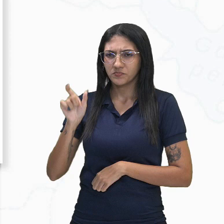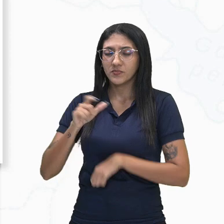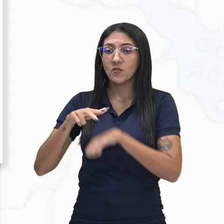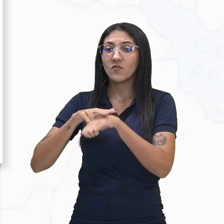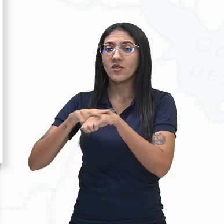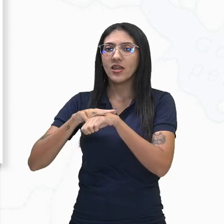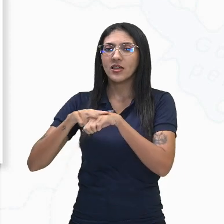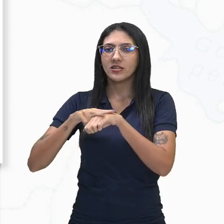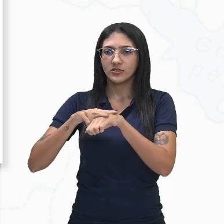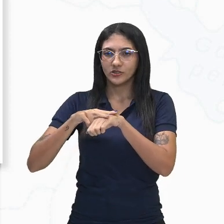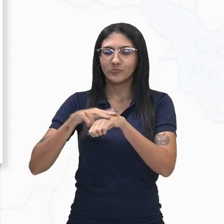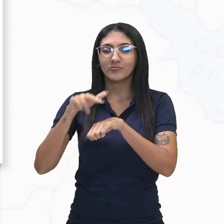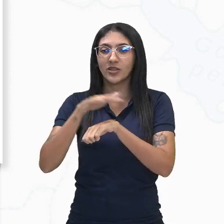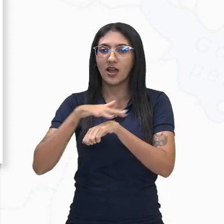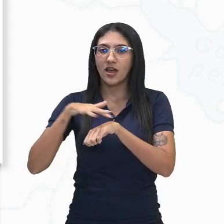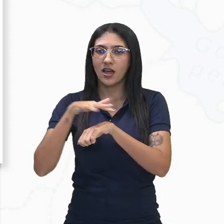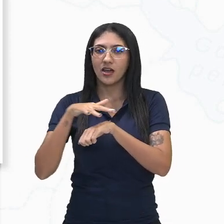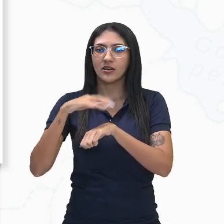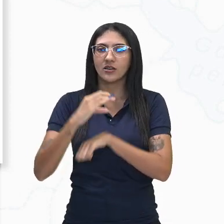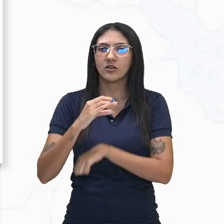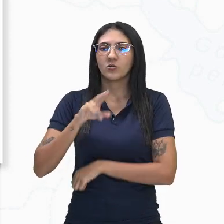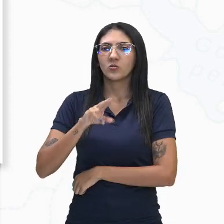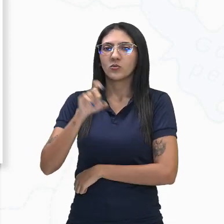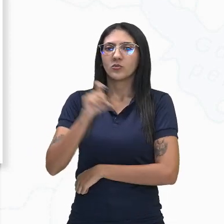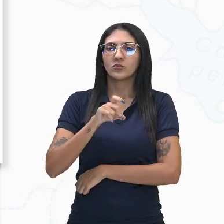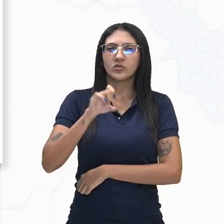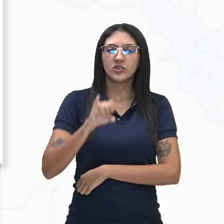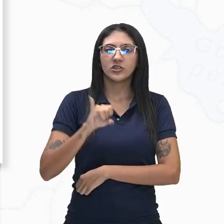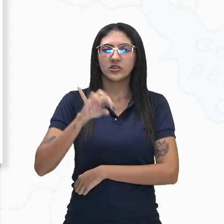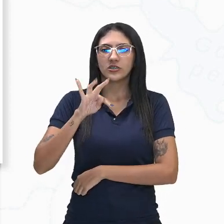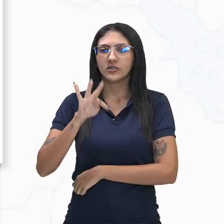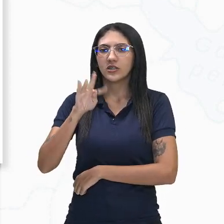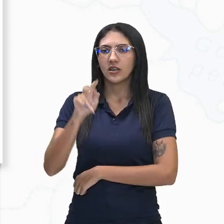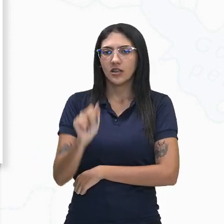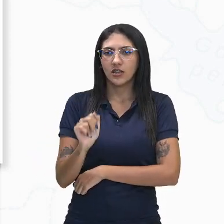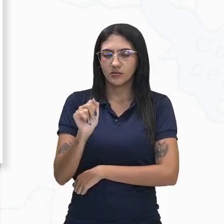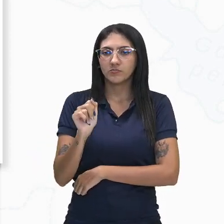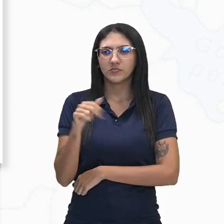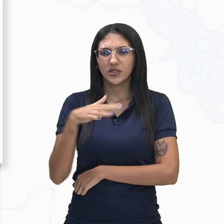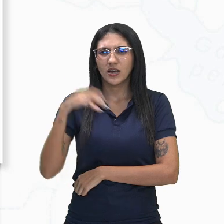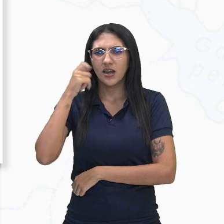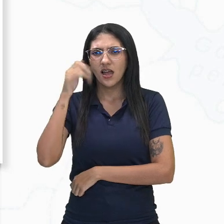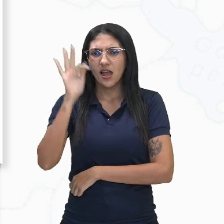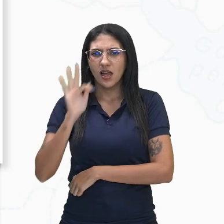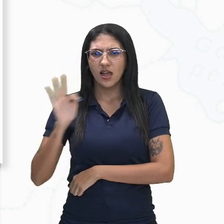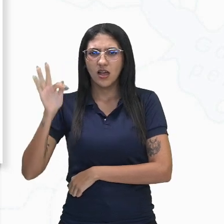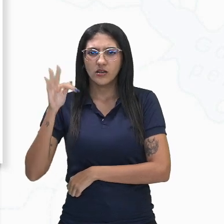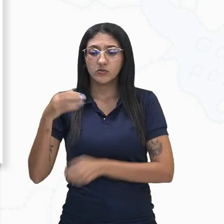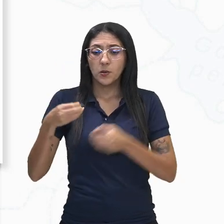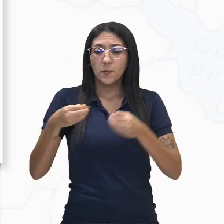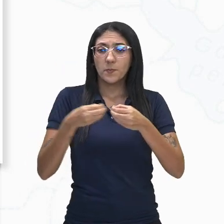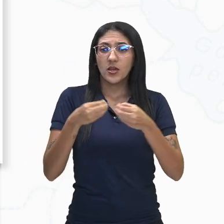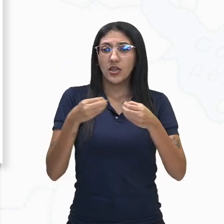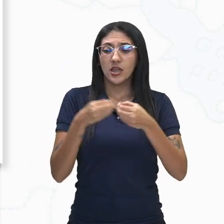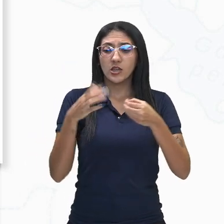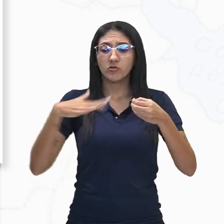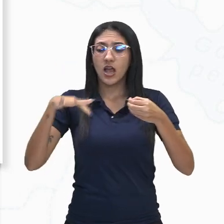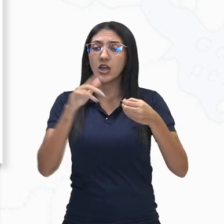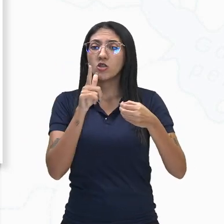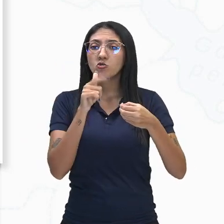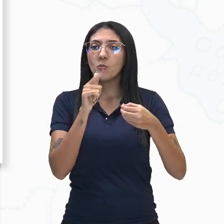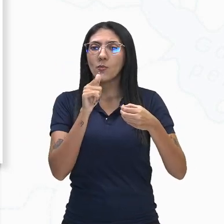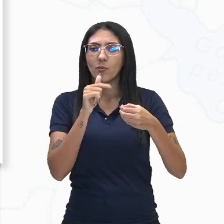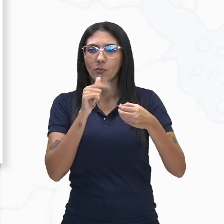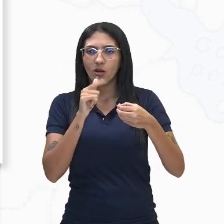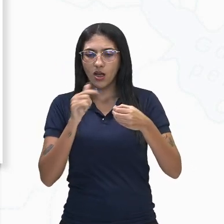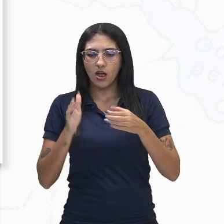o Império Kushita, nessa região da África, ali perto do Mar Vermelho,